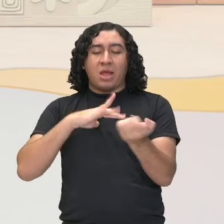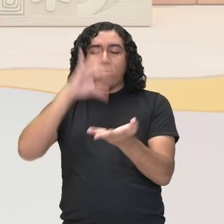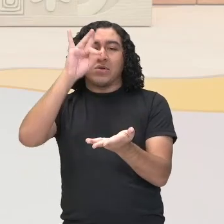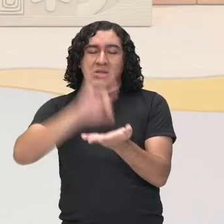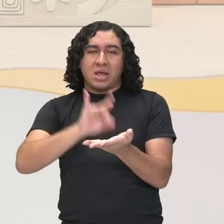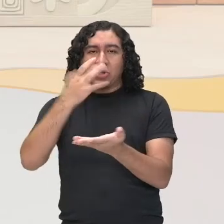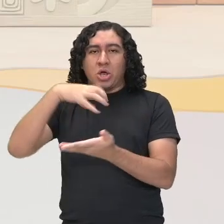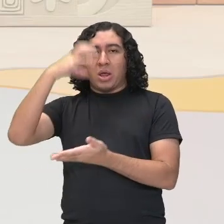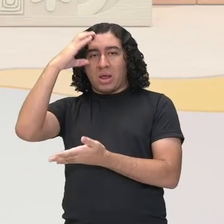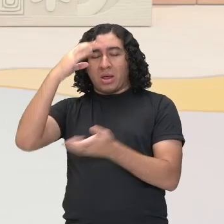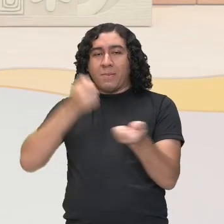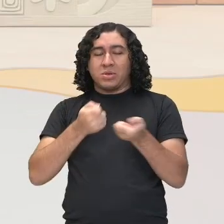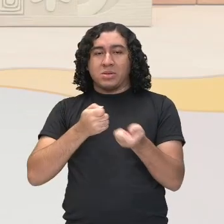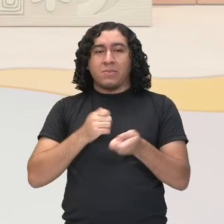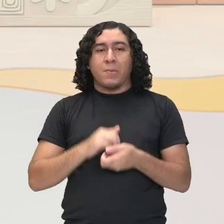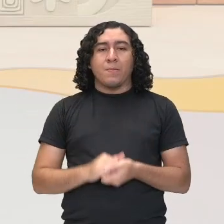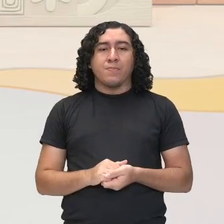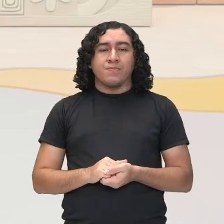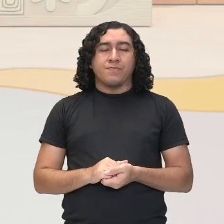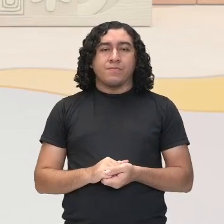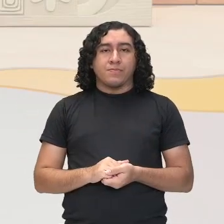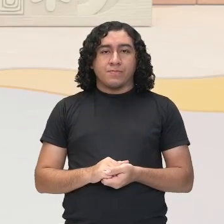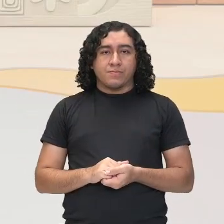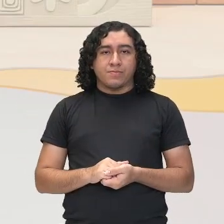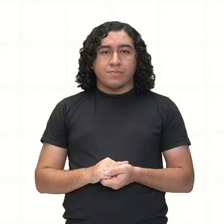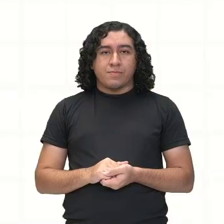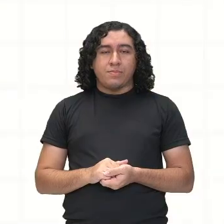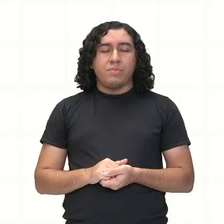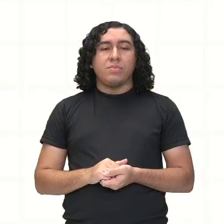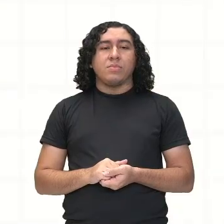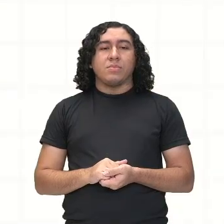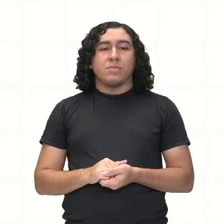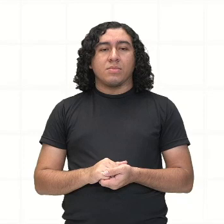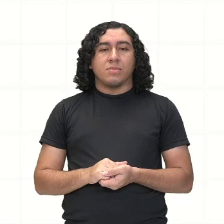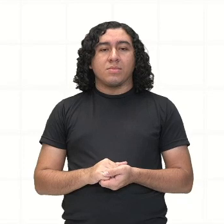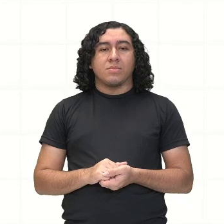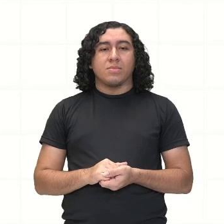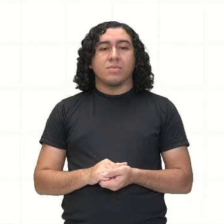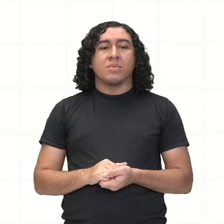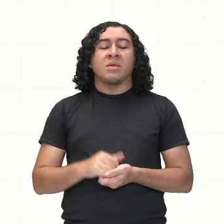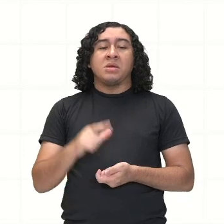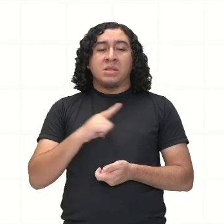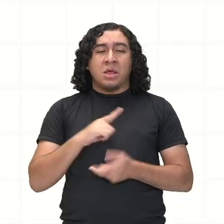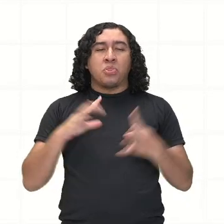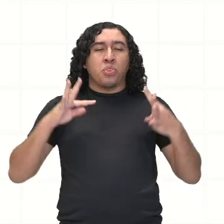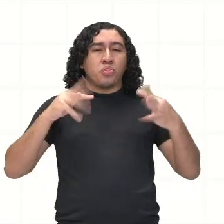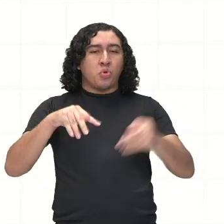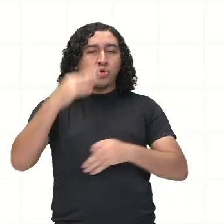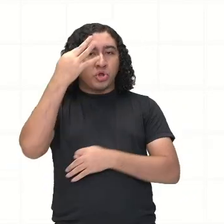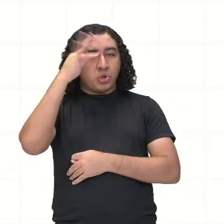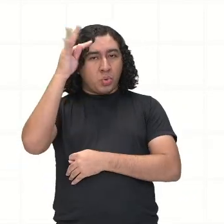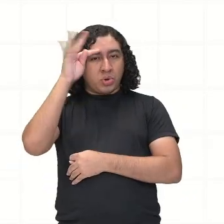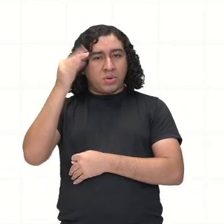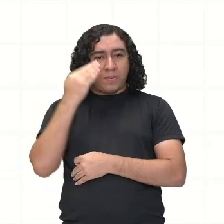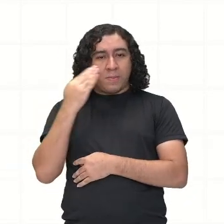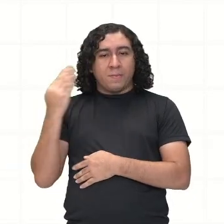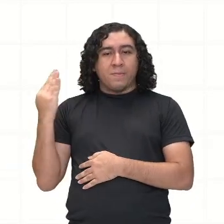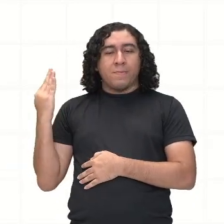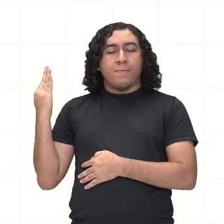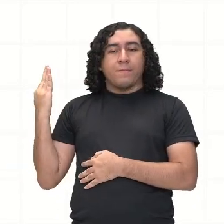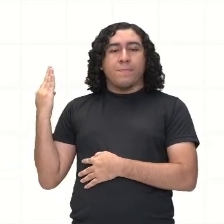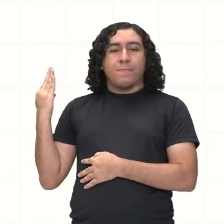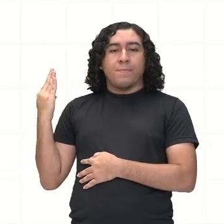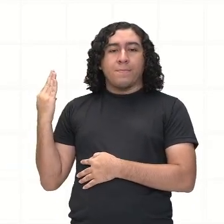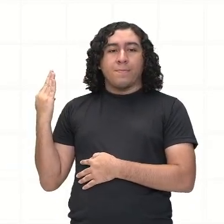real. Então, vimos a teoria do Nicolau Maquiavel, vimos aí a teoria do Jean Bodin, vimos a teoria do